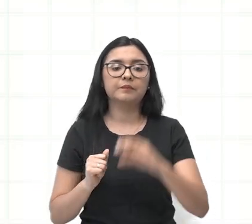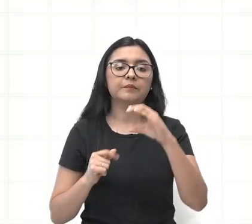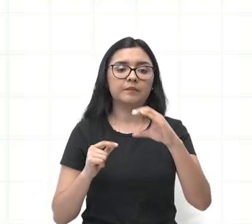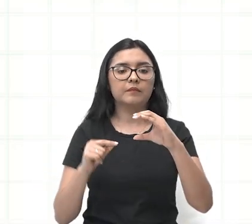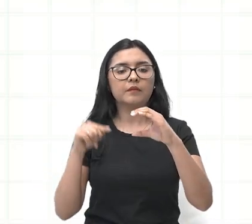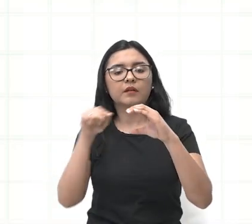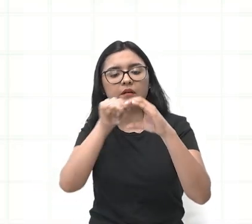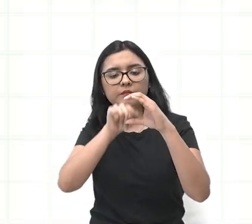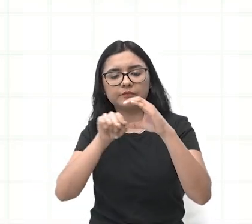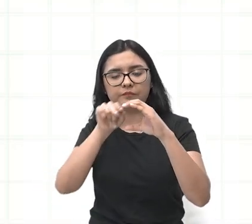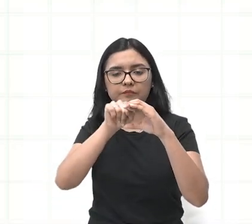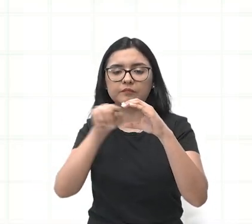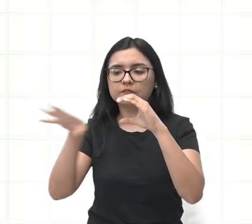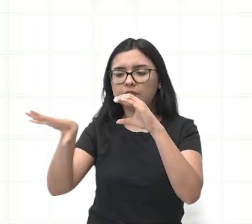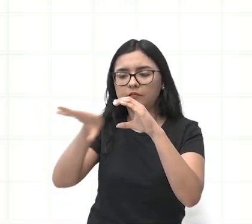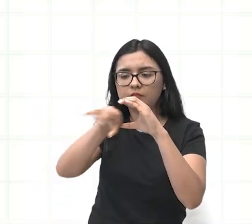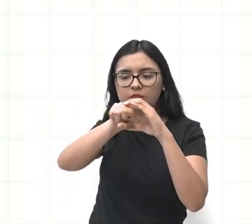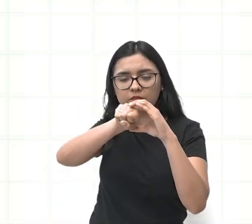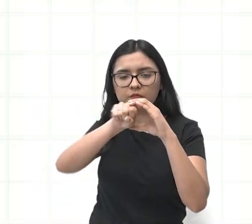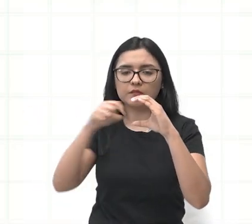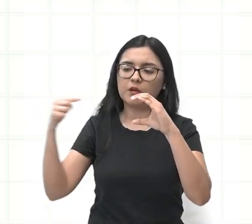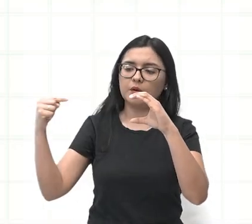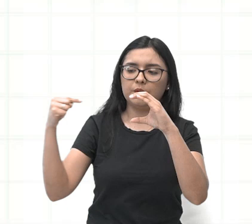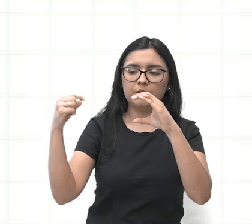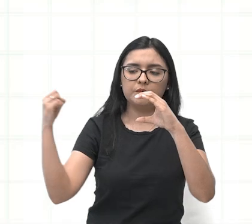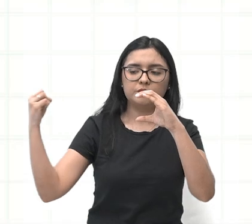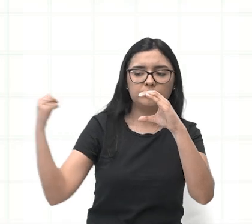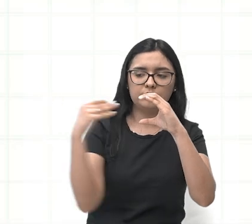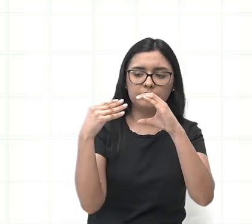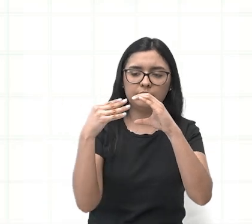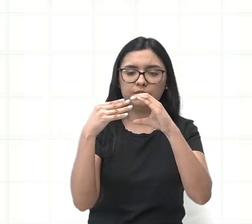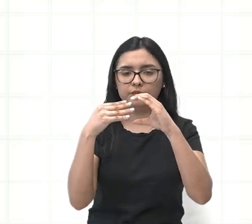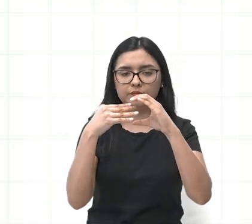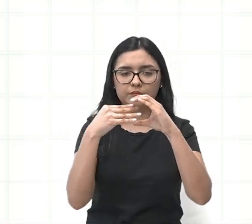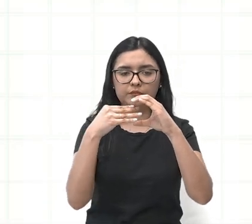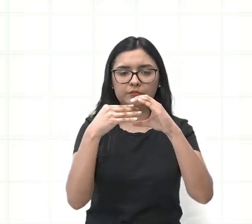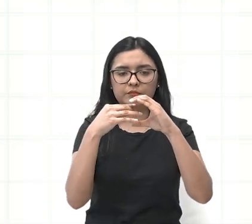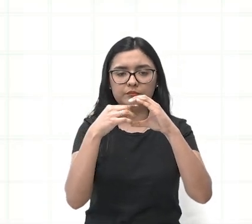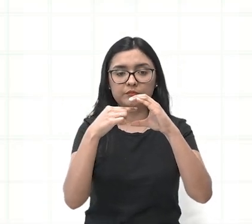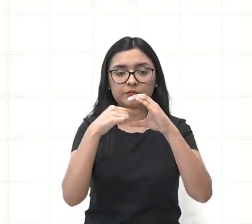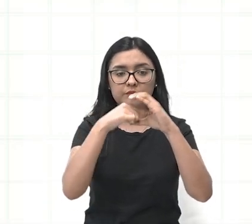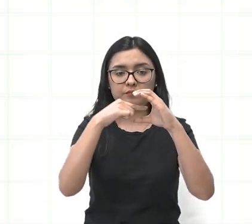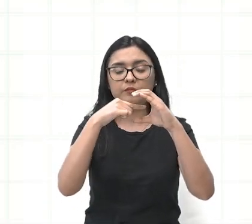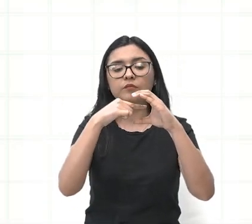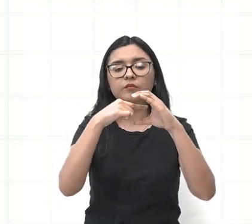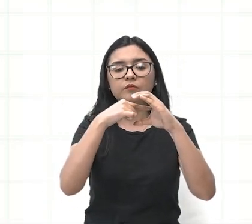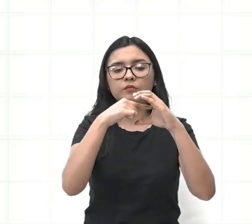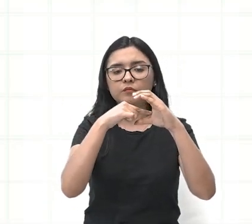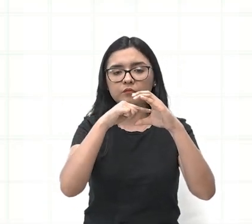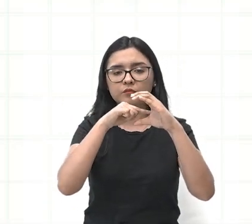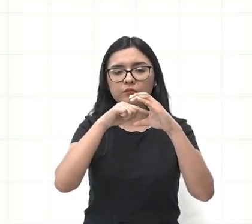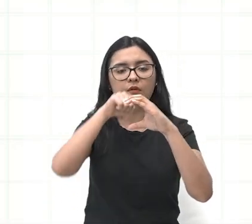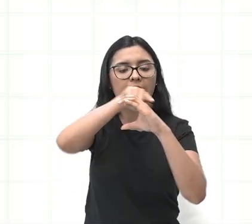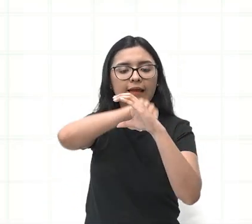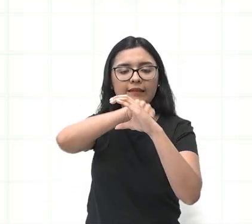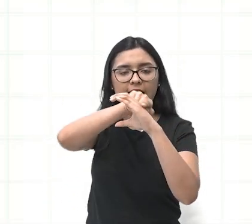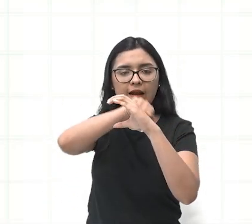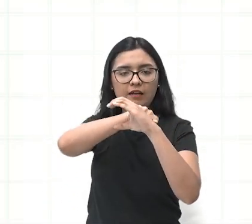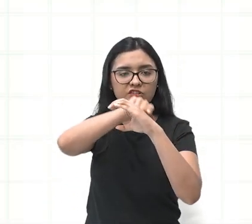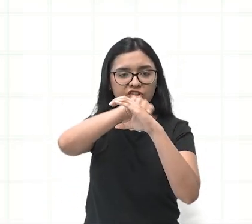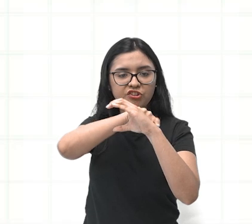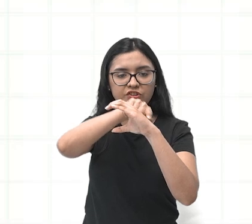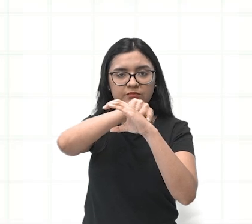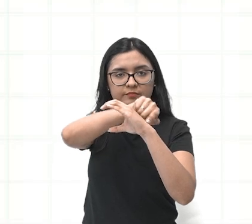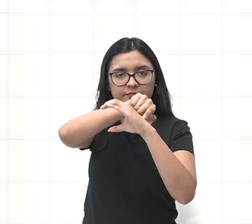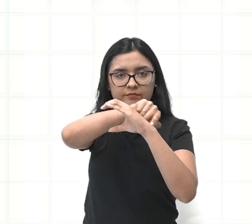cristalino, ela vai sofrer um leve desvio, onde vai se refletir essa imagem atrás da retina.